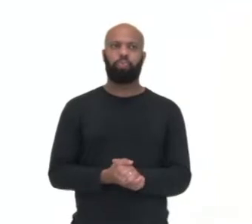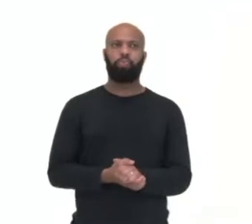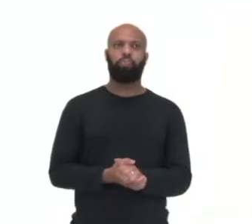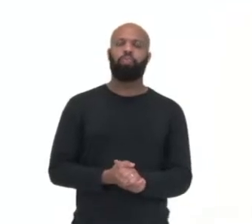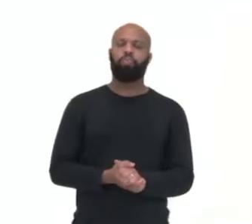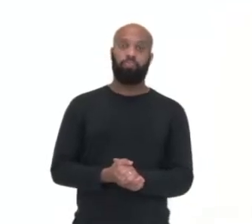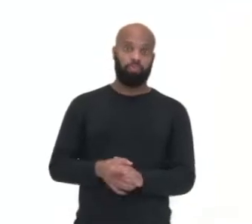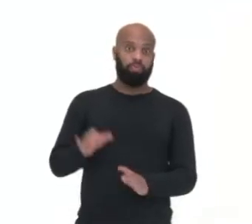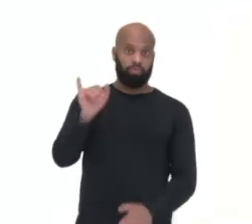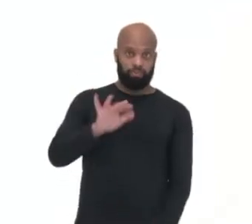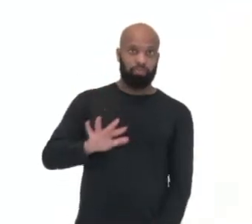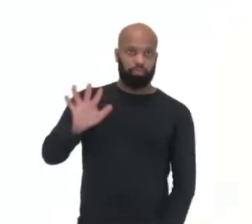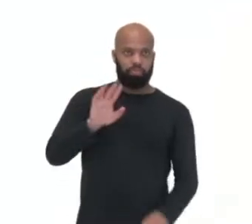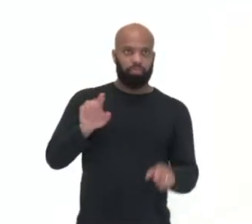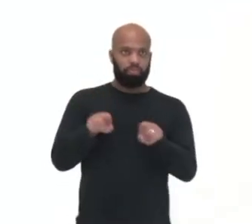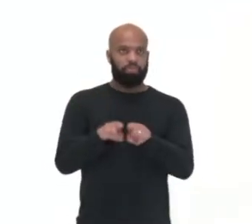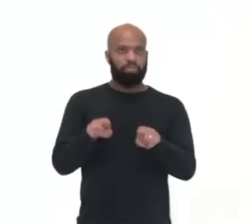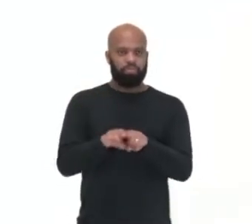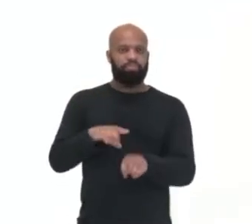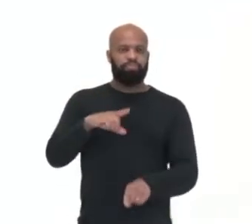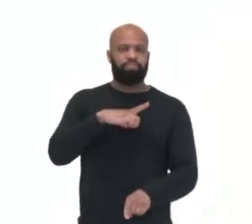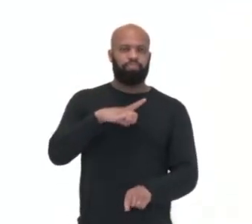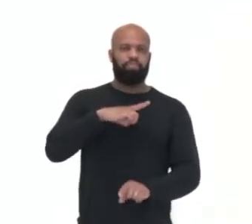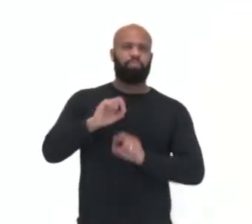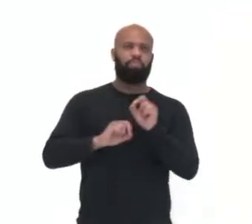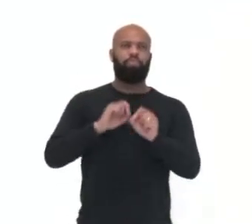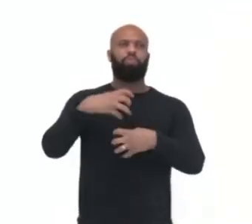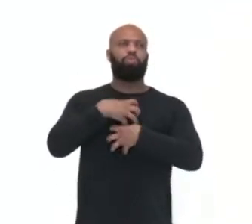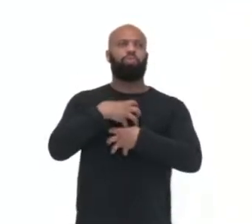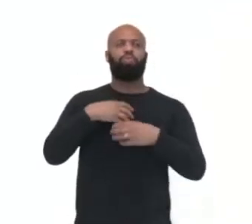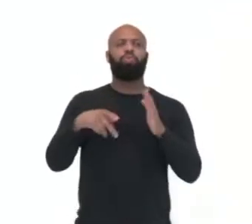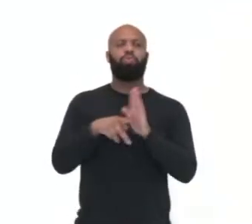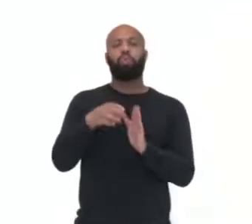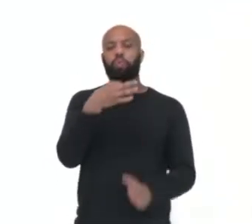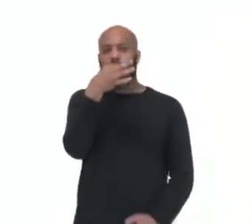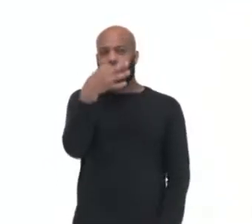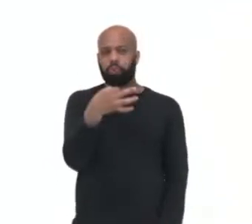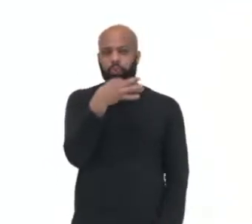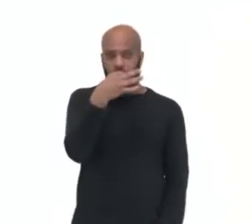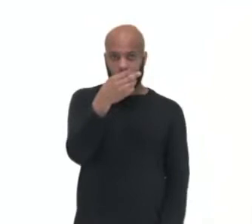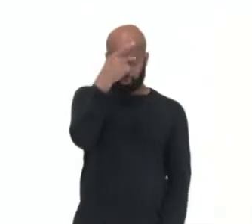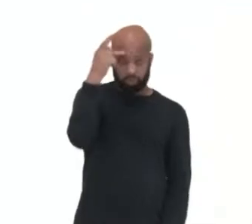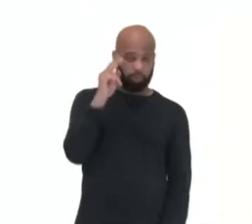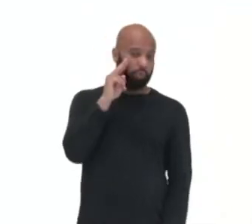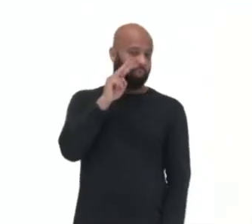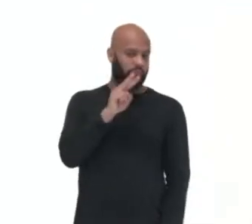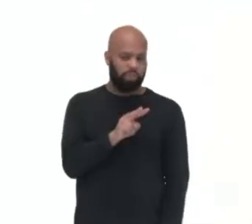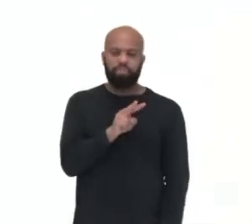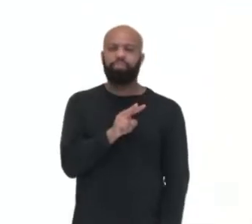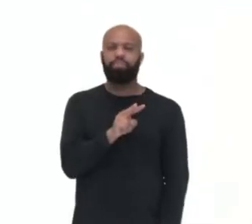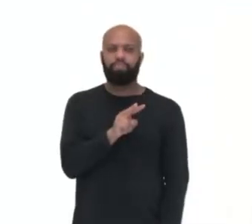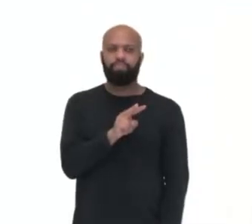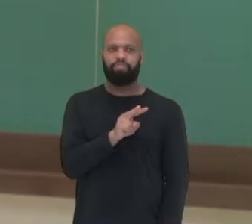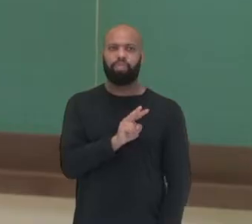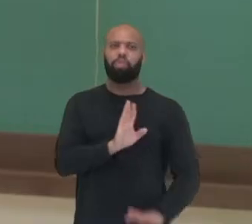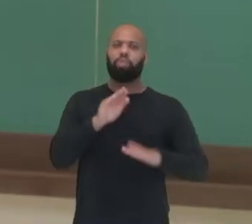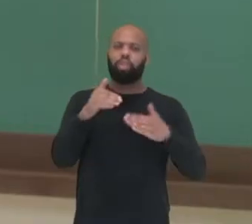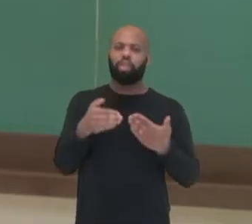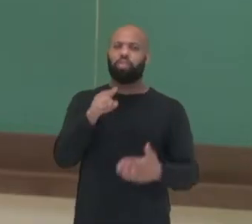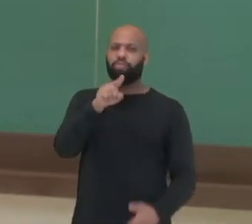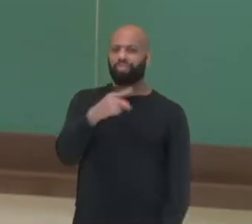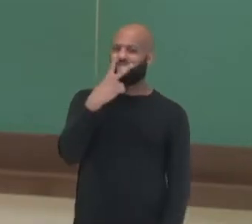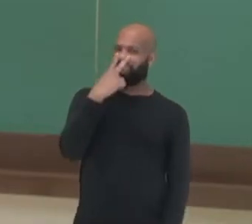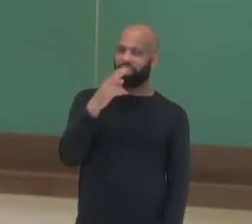As imagens têm influência na formação de opinião do leitor ou do espectador? Vocês acham que